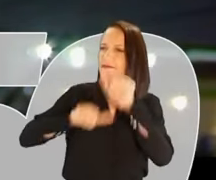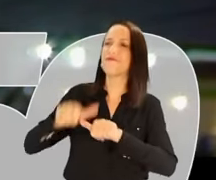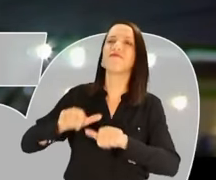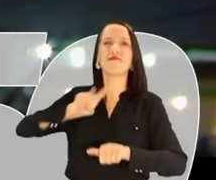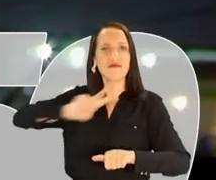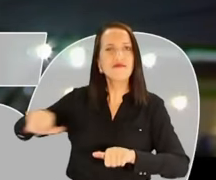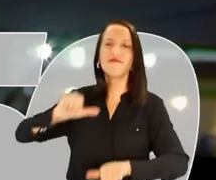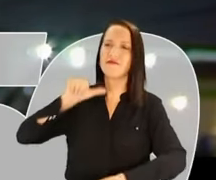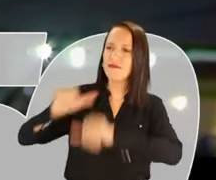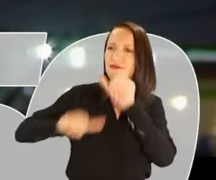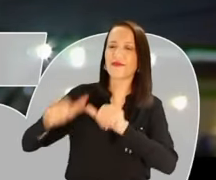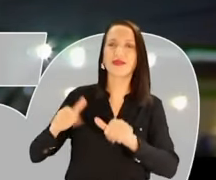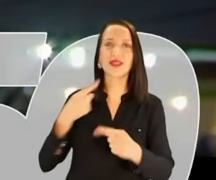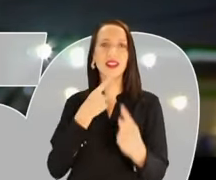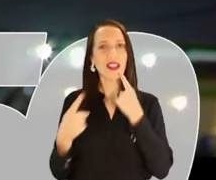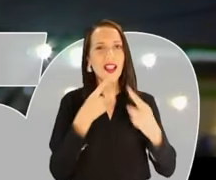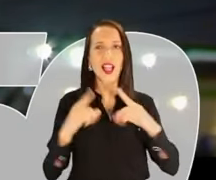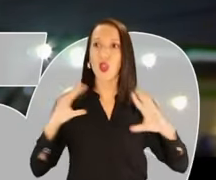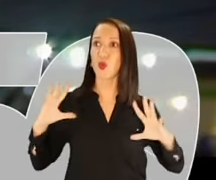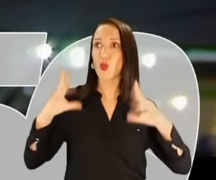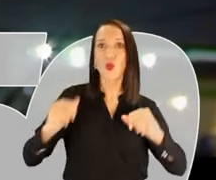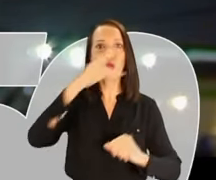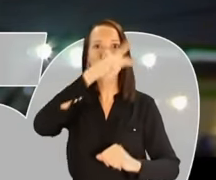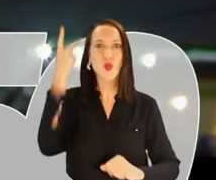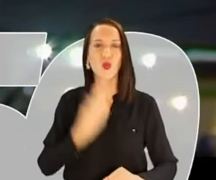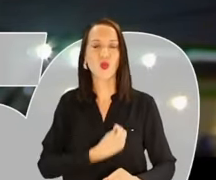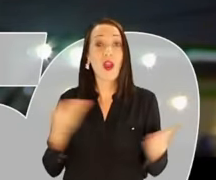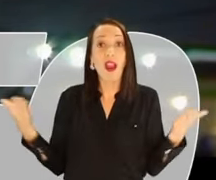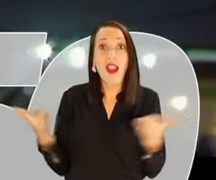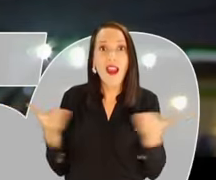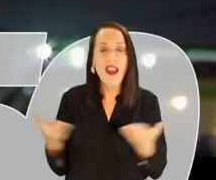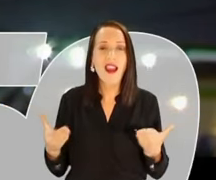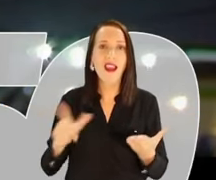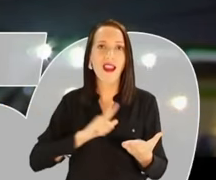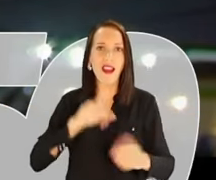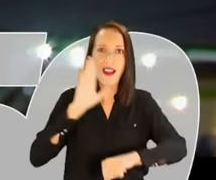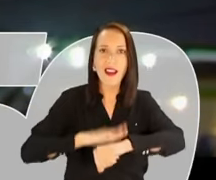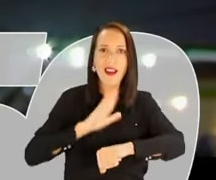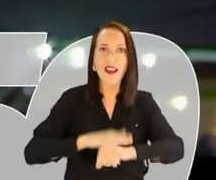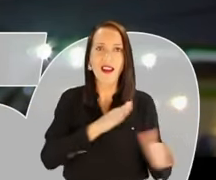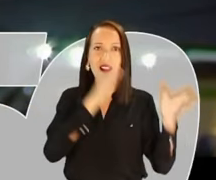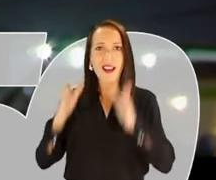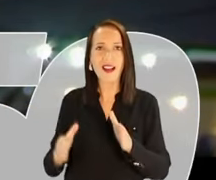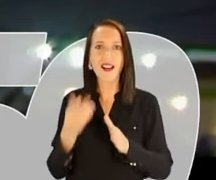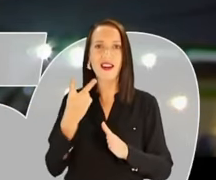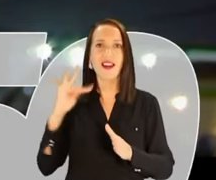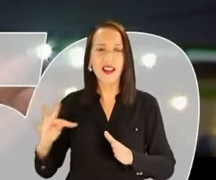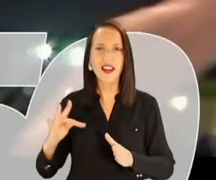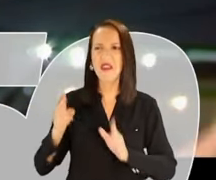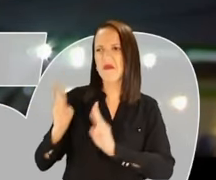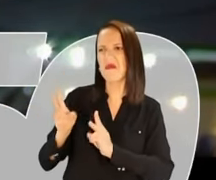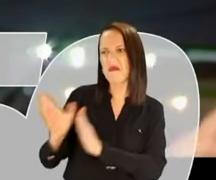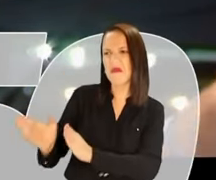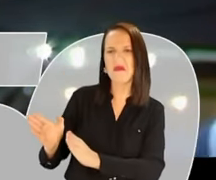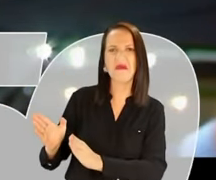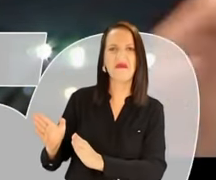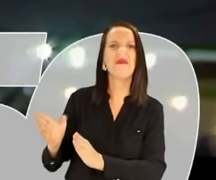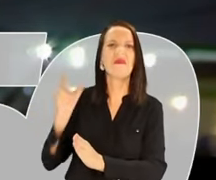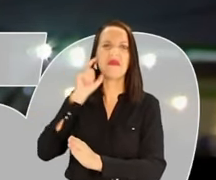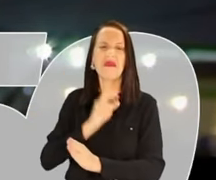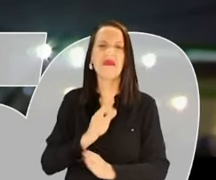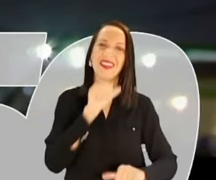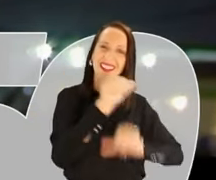que precisa mudar, nós vamos mudar. Vamos dialogar com todo mundo. Agora, o que está em jogo nesse segundo turno é isso. Quem quer deixar como está, está